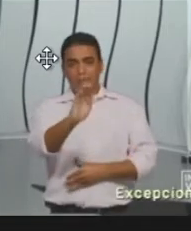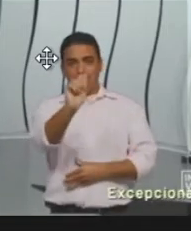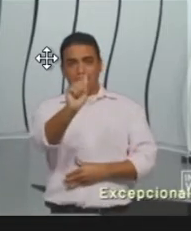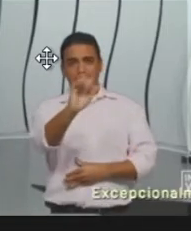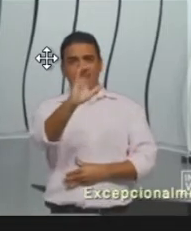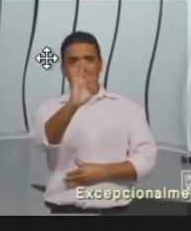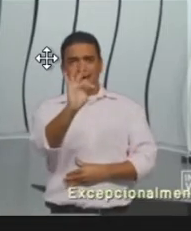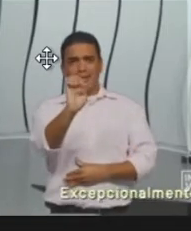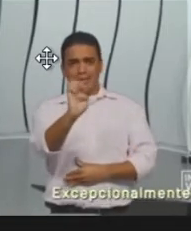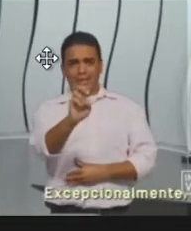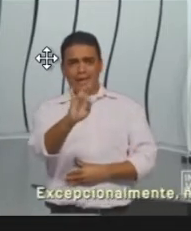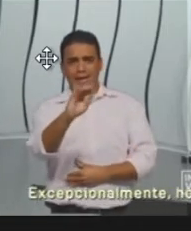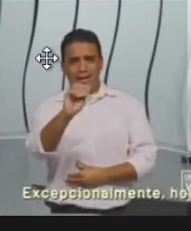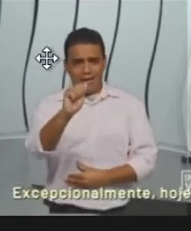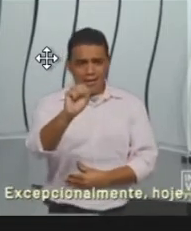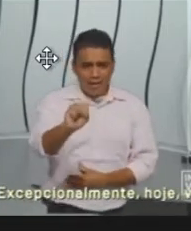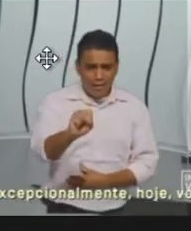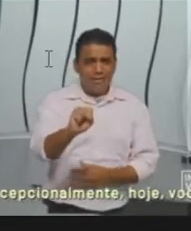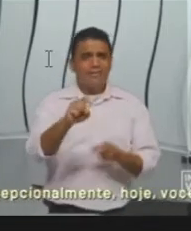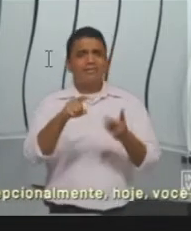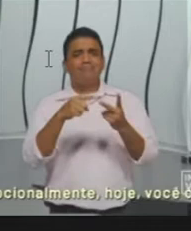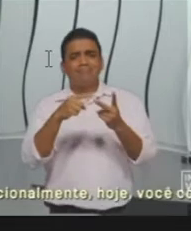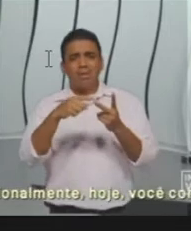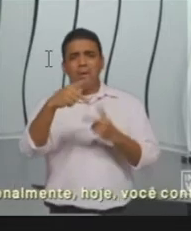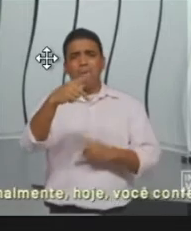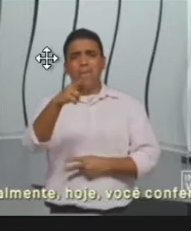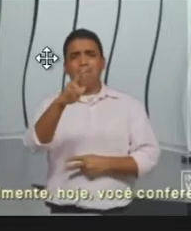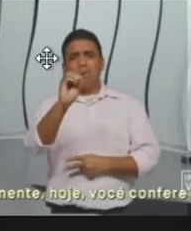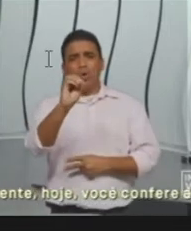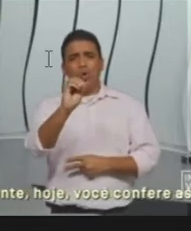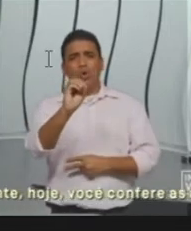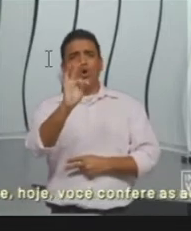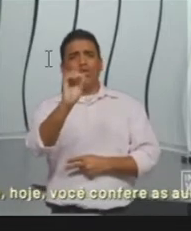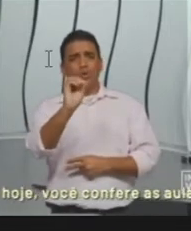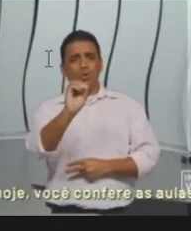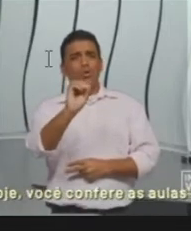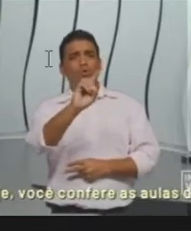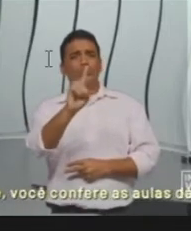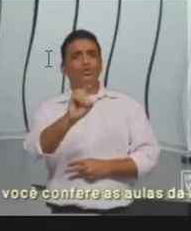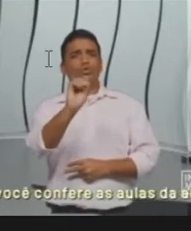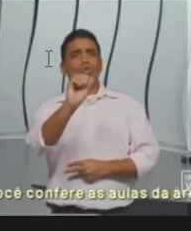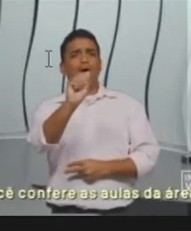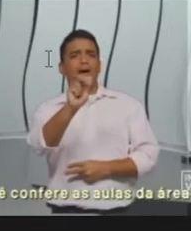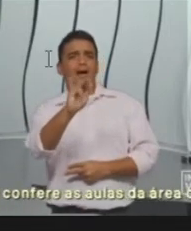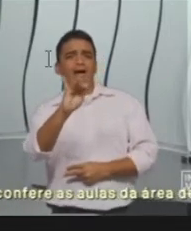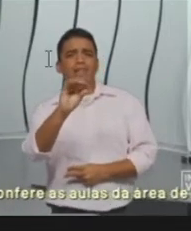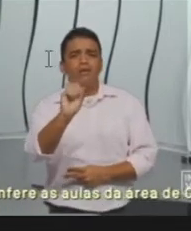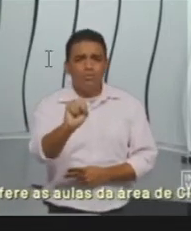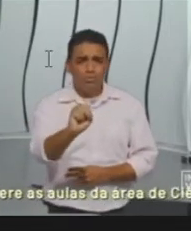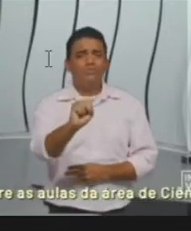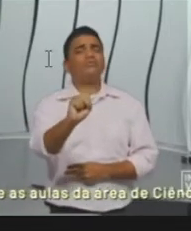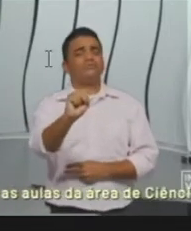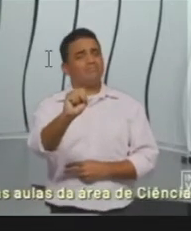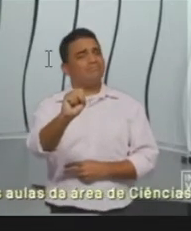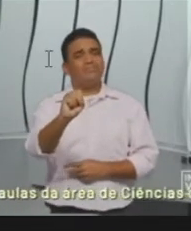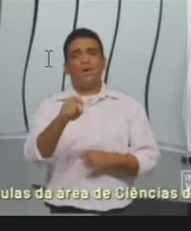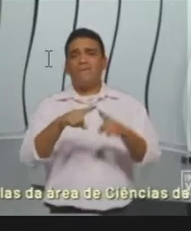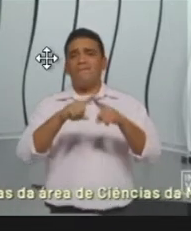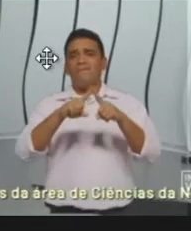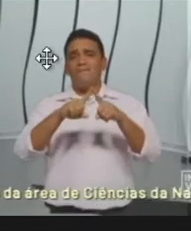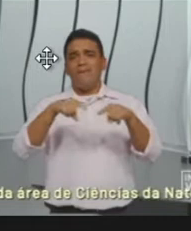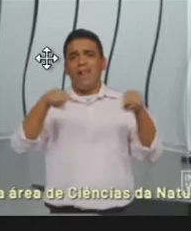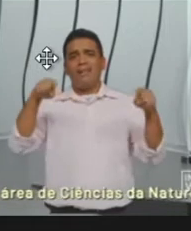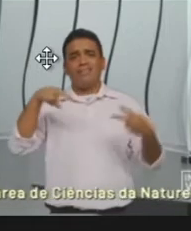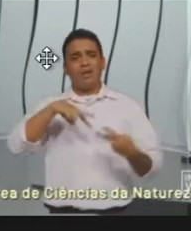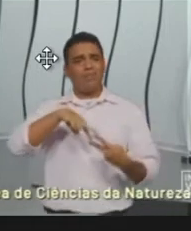também aí em protozoários, em vários organismos, esse tipo de reprodução não cria variabilidade, então vai sempre criar